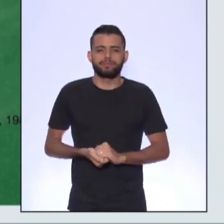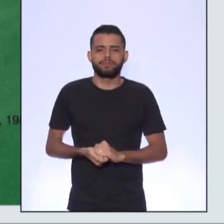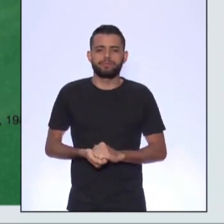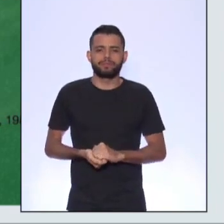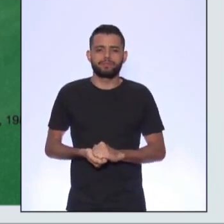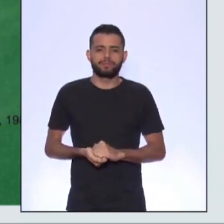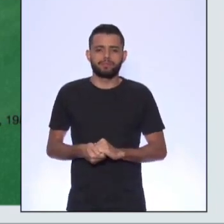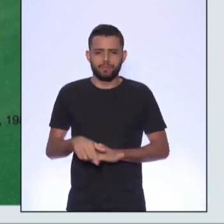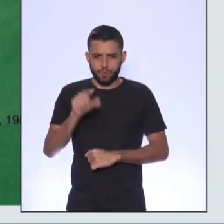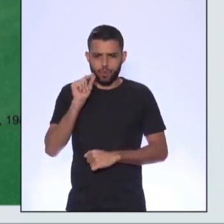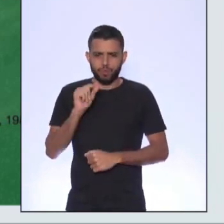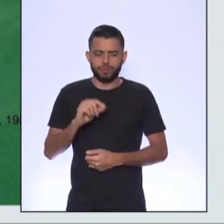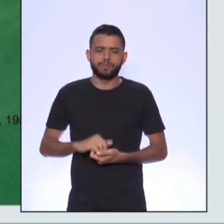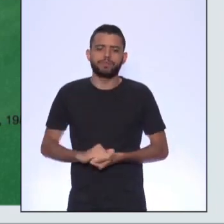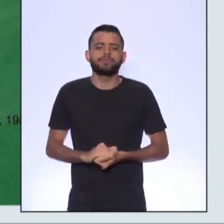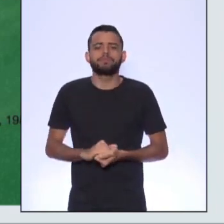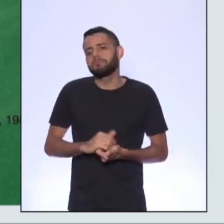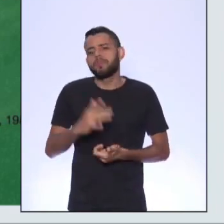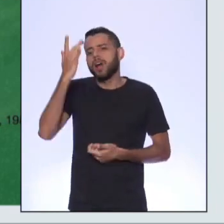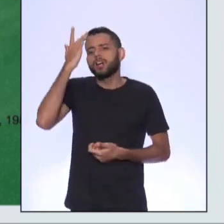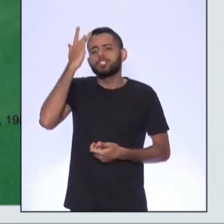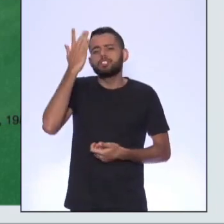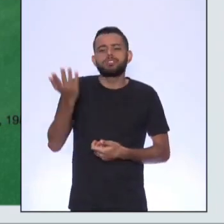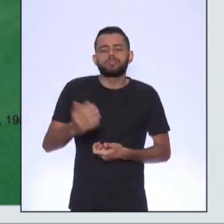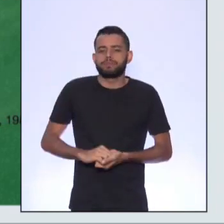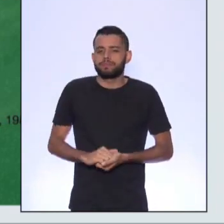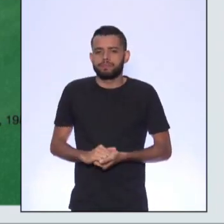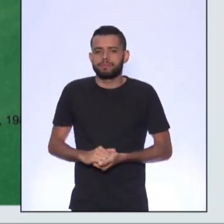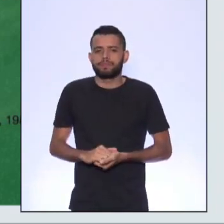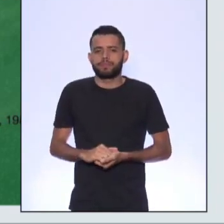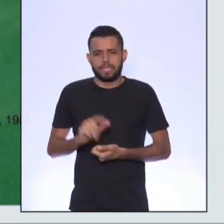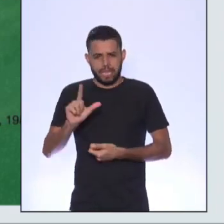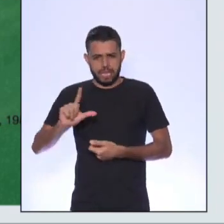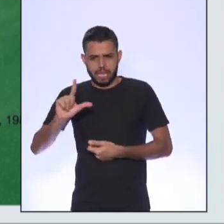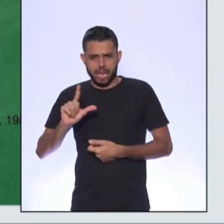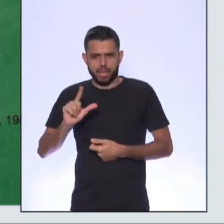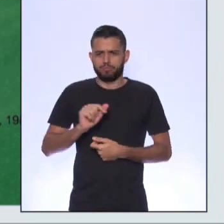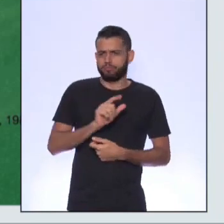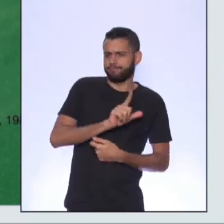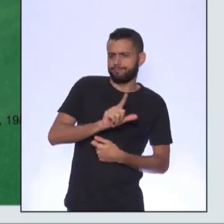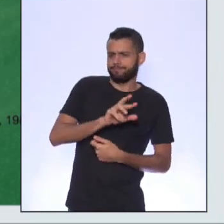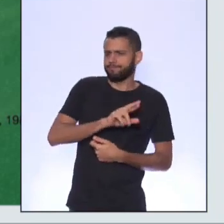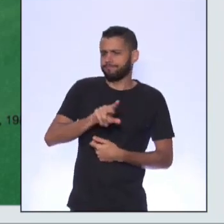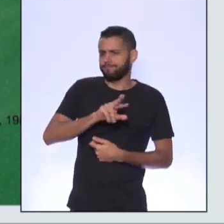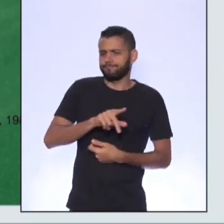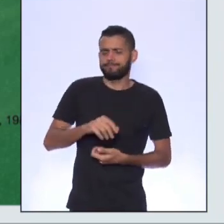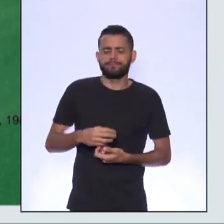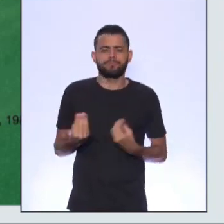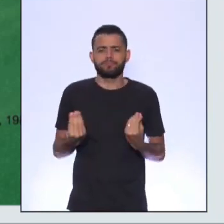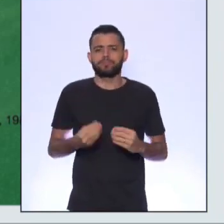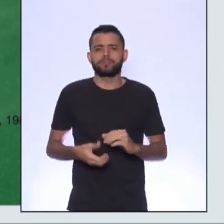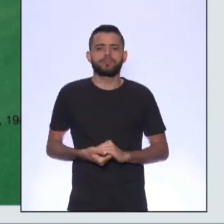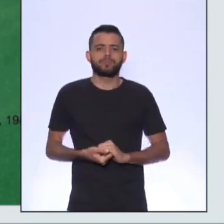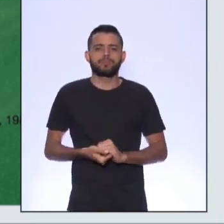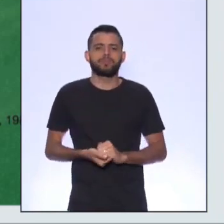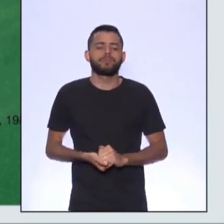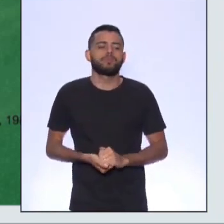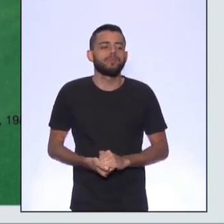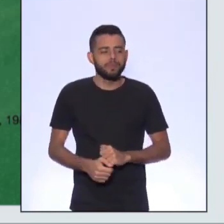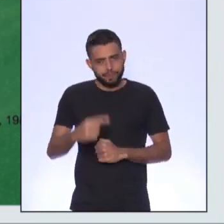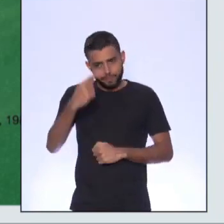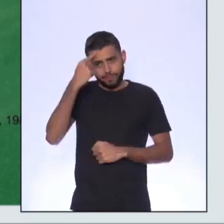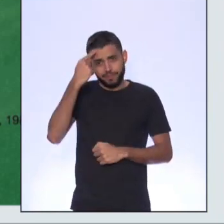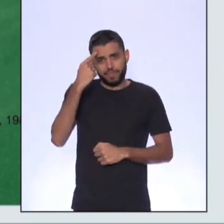1, escolheu? O que você acha? Literário ou não literário? Aí você começa assim, primeira vez você fala, eu acho que é um texto